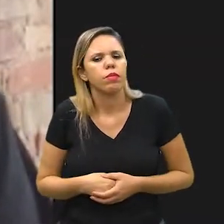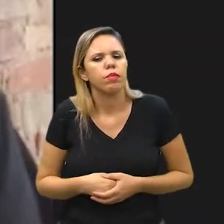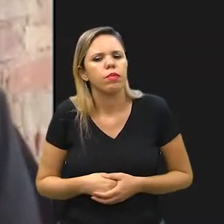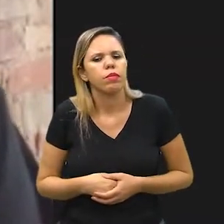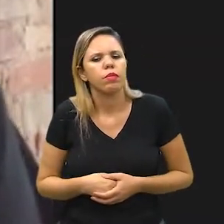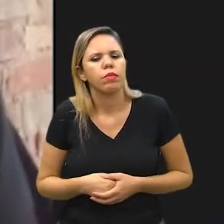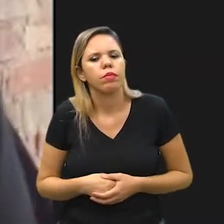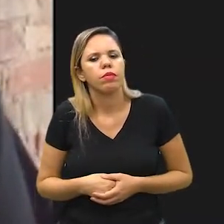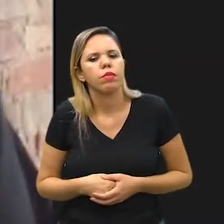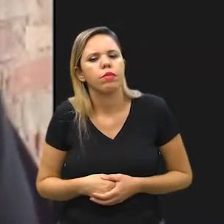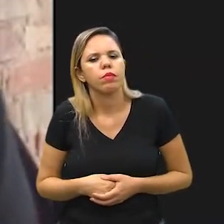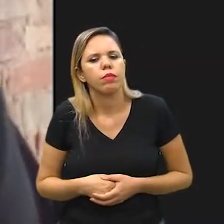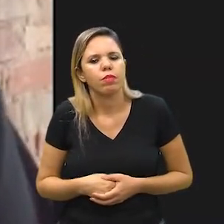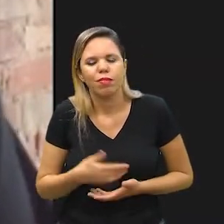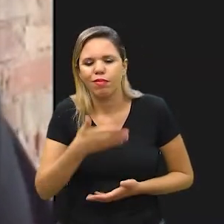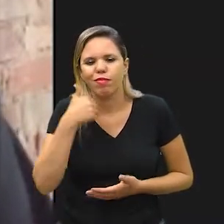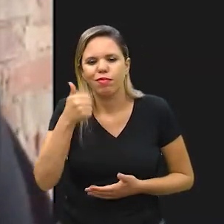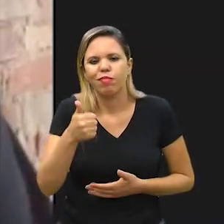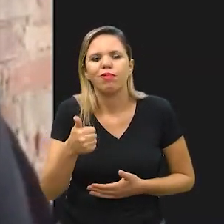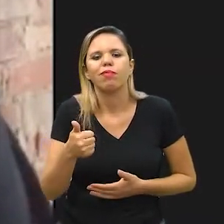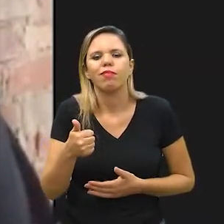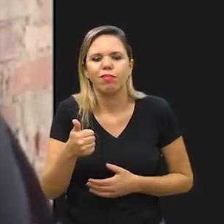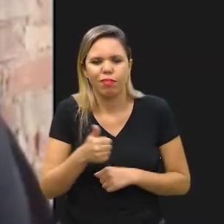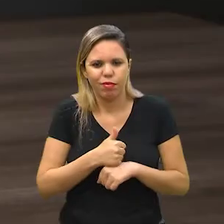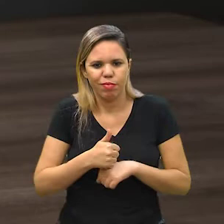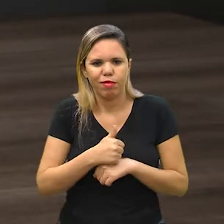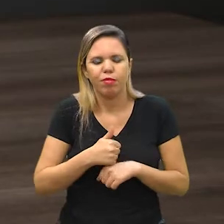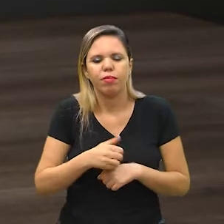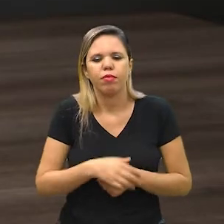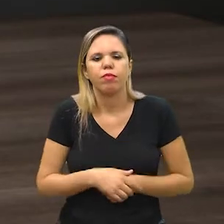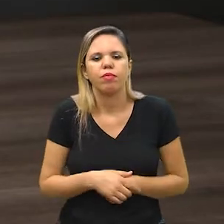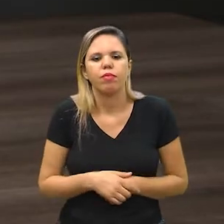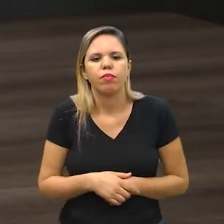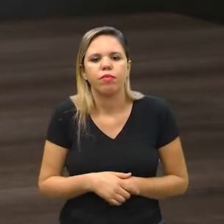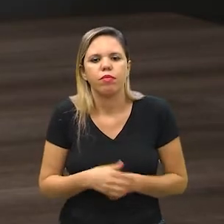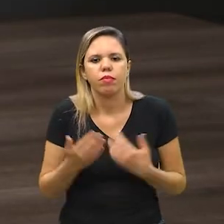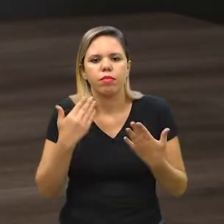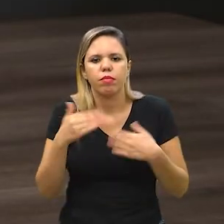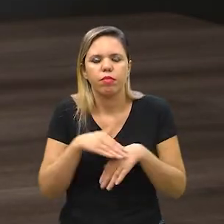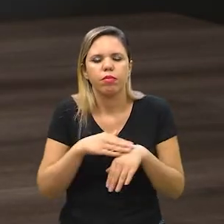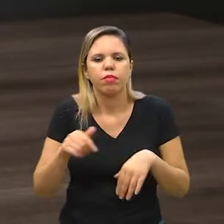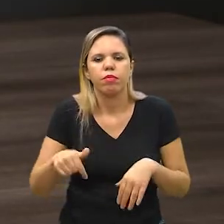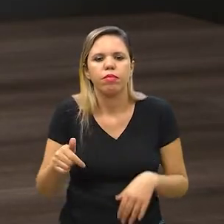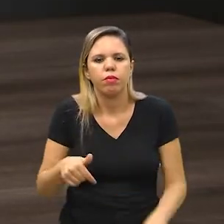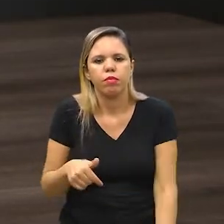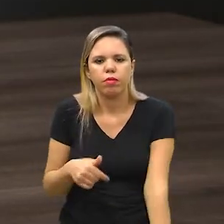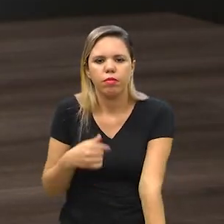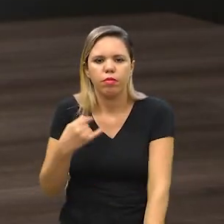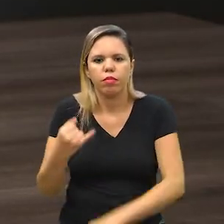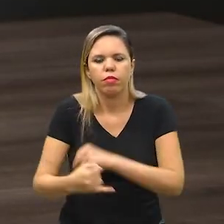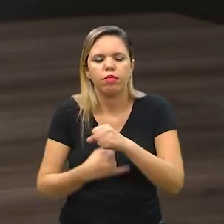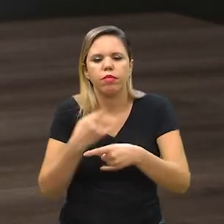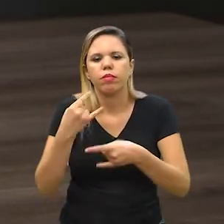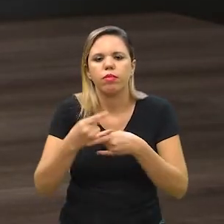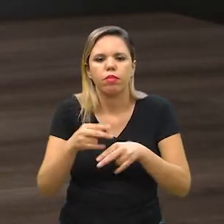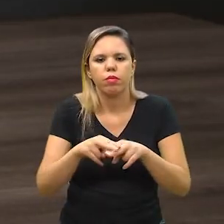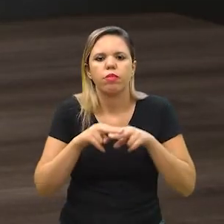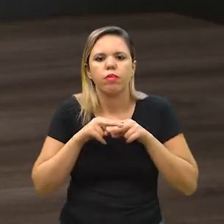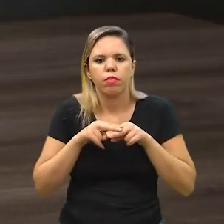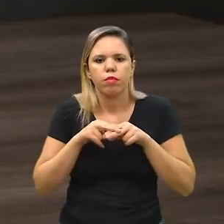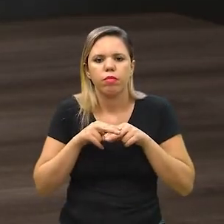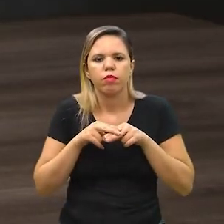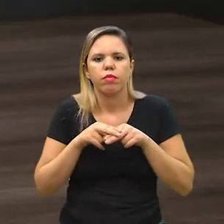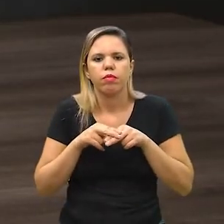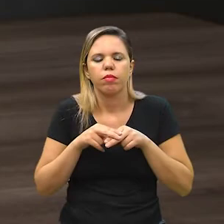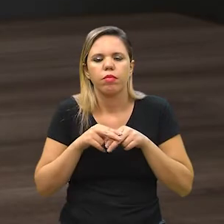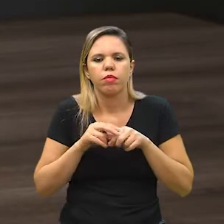estamos melhor, já aprendemos mais. Eduardo, a gente está batendo esse bate-papo via Zoom, até por conta desse